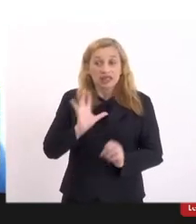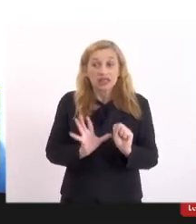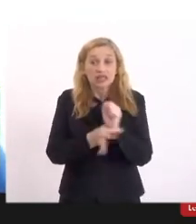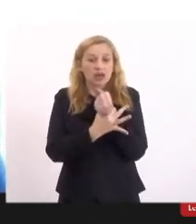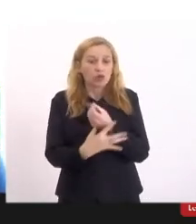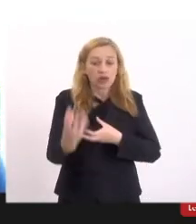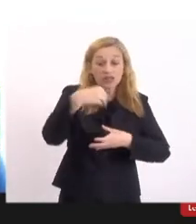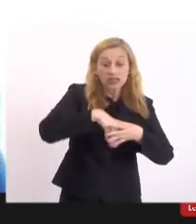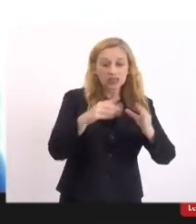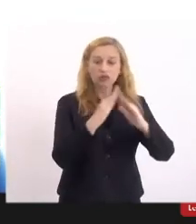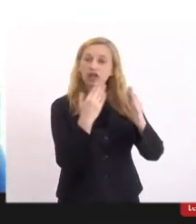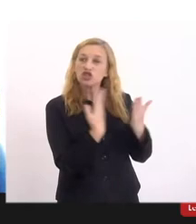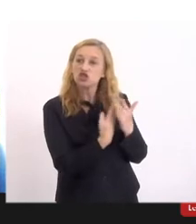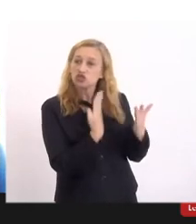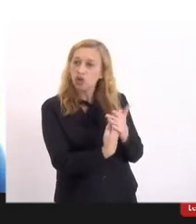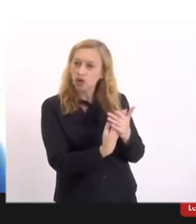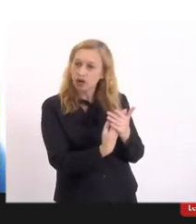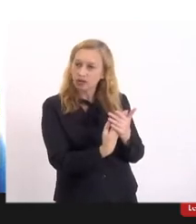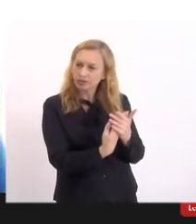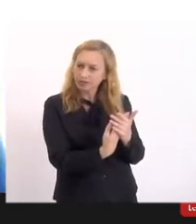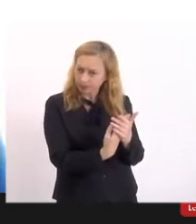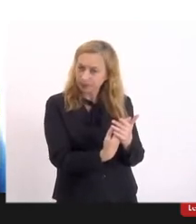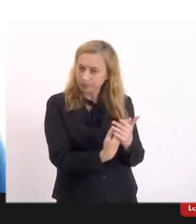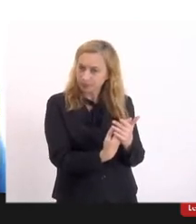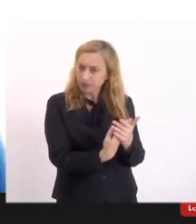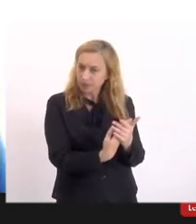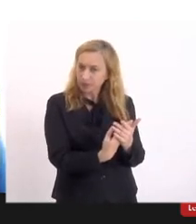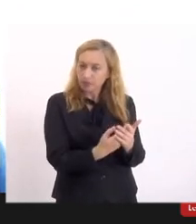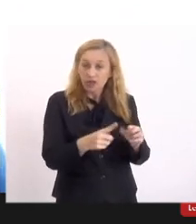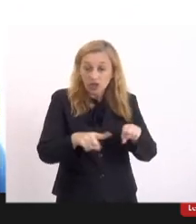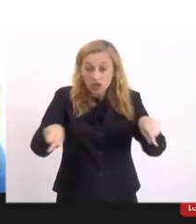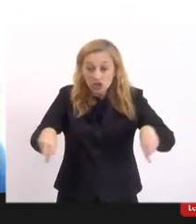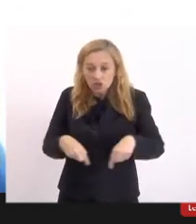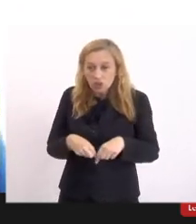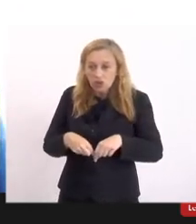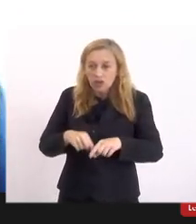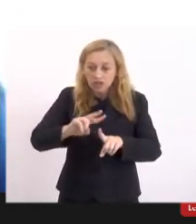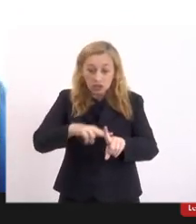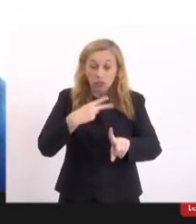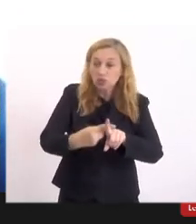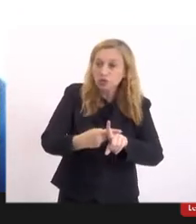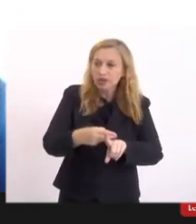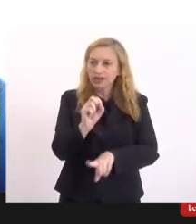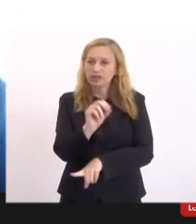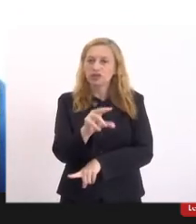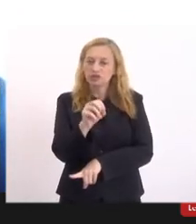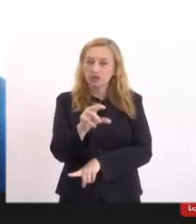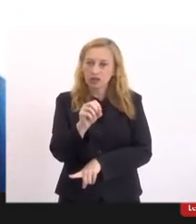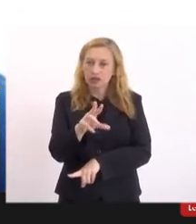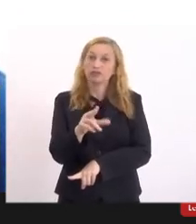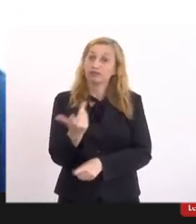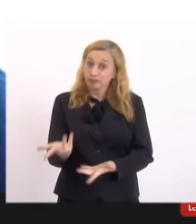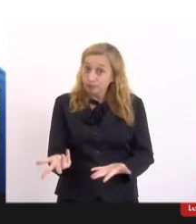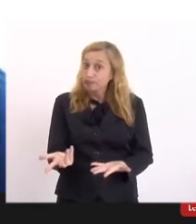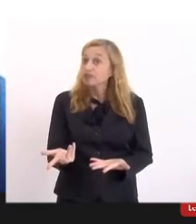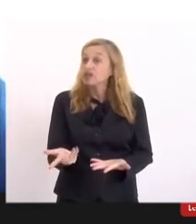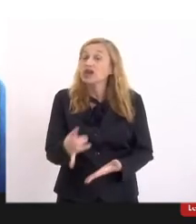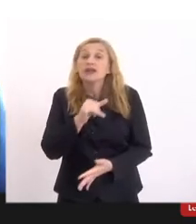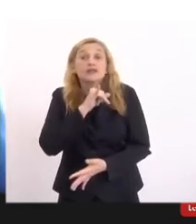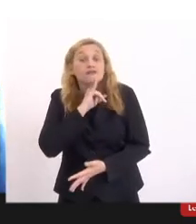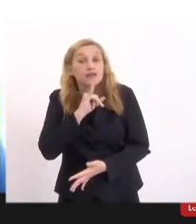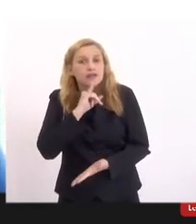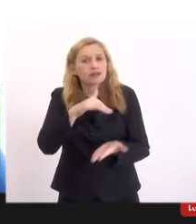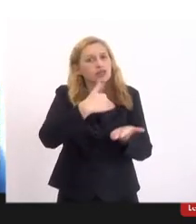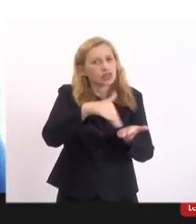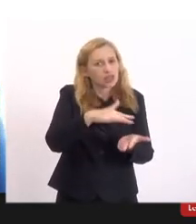tornando espaços de multiplicação da Covid, no momento quando o Estado do Rio de Janeiro, felizmente, a Secretaria